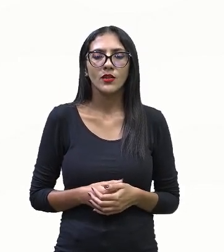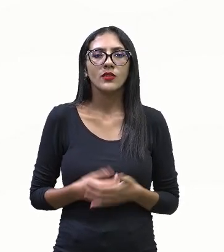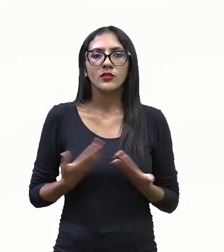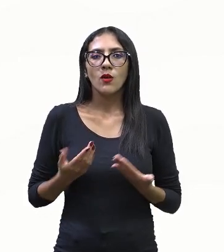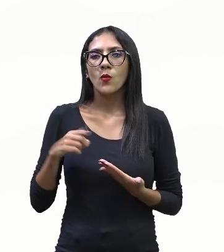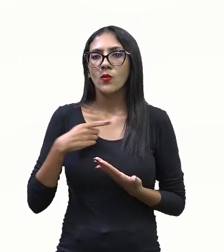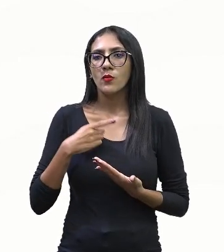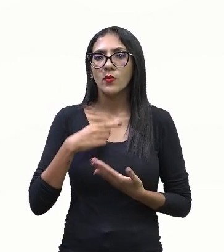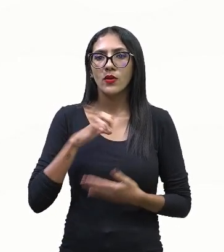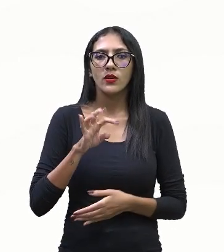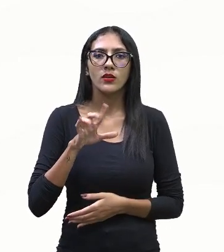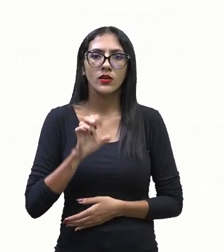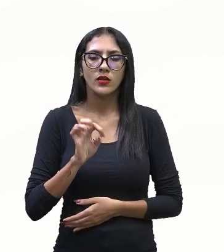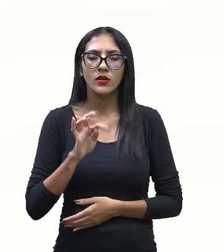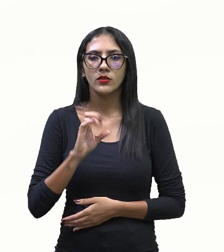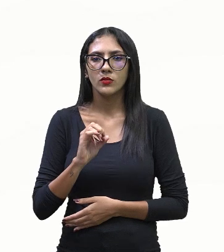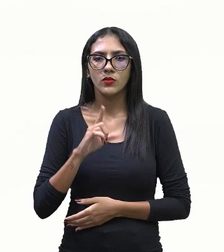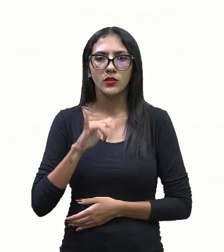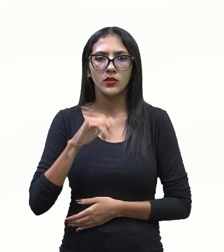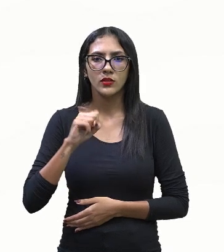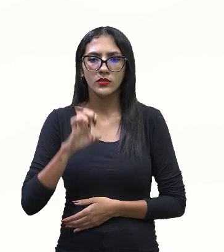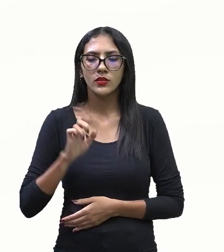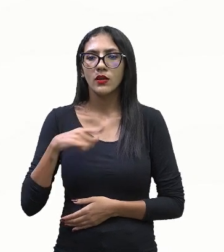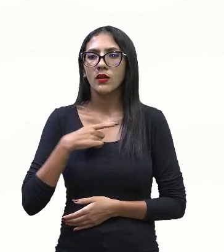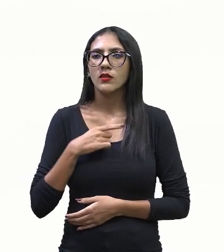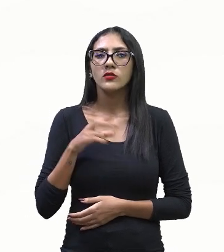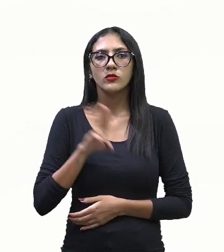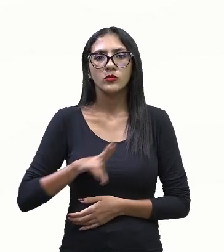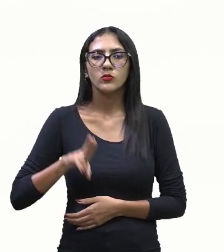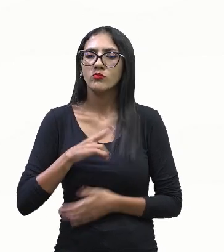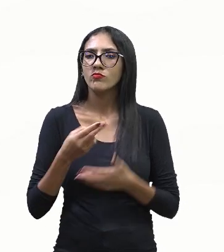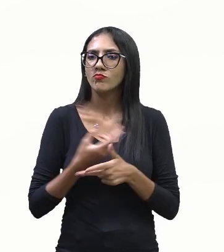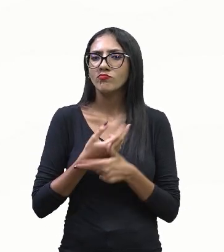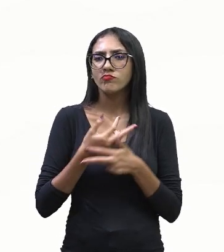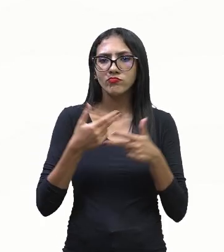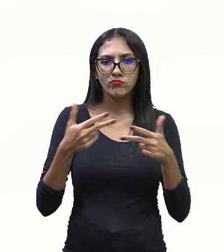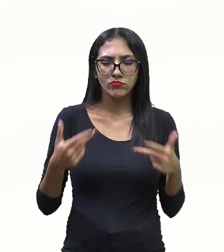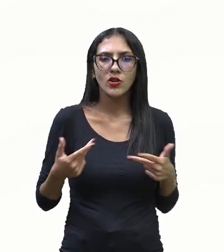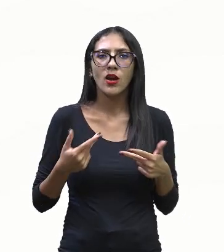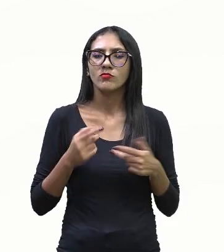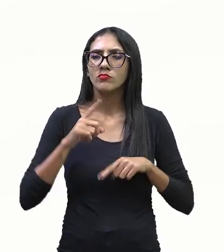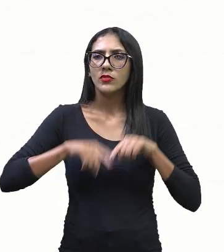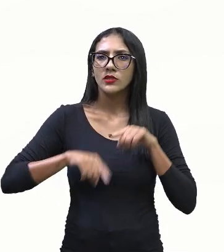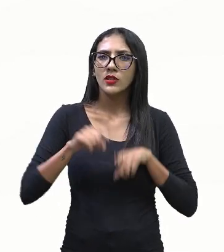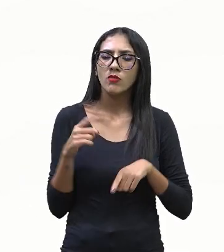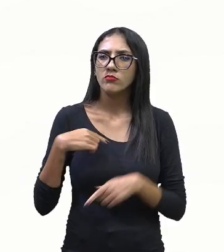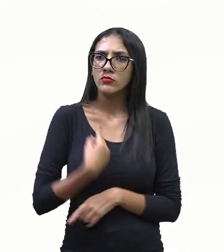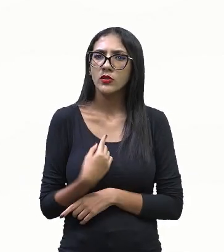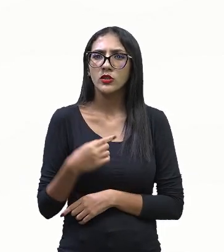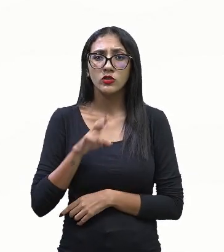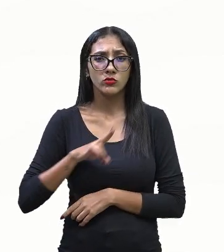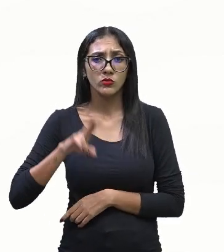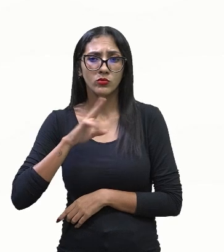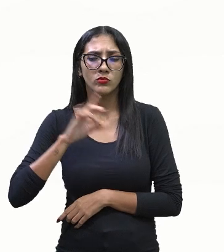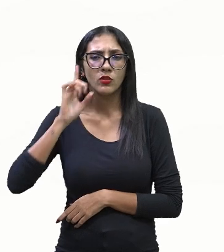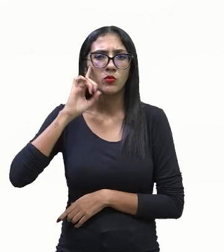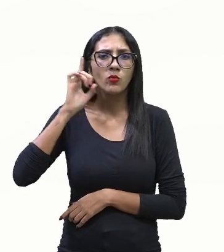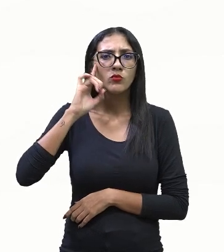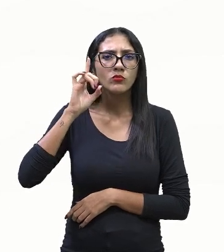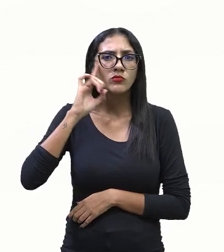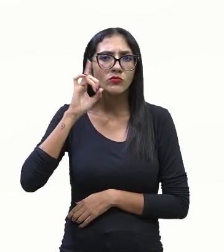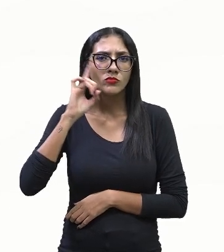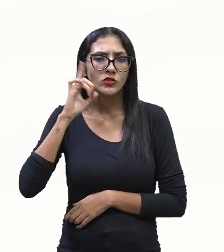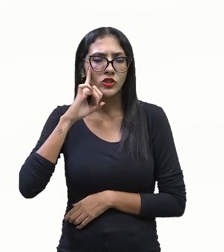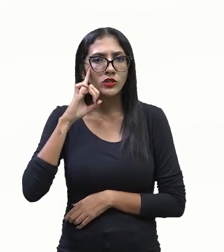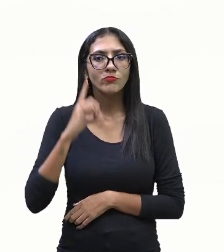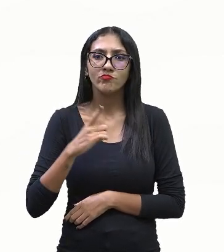né, ela é utilizada em vários processos, né, muita coisa que a gente utiliza no nosso cotidiano passou